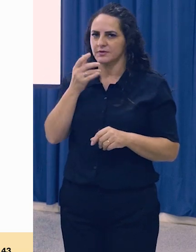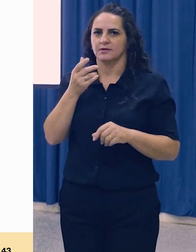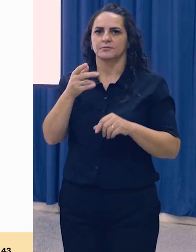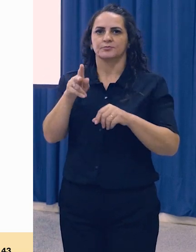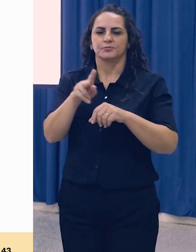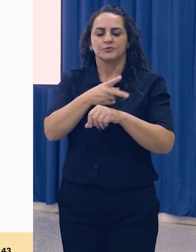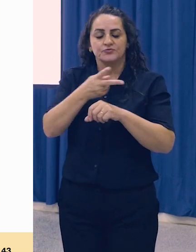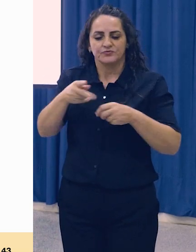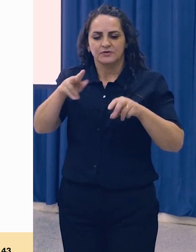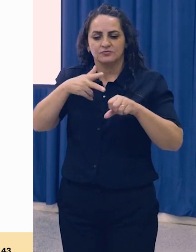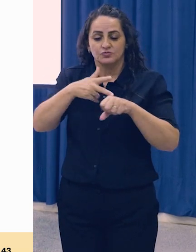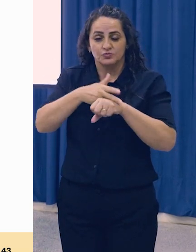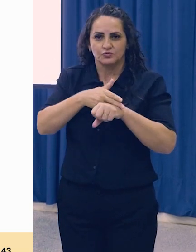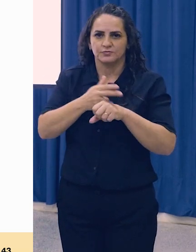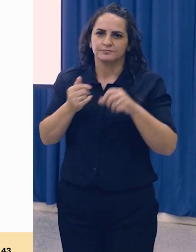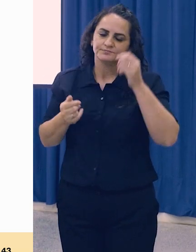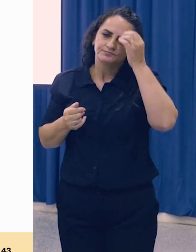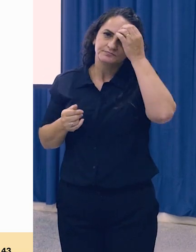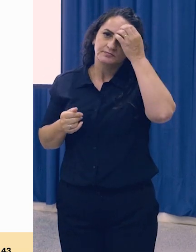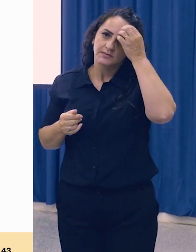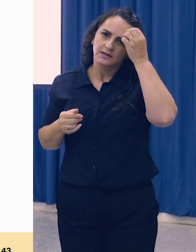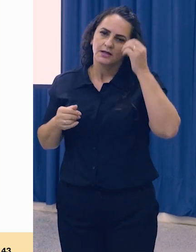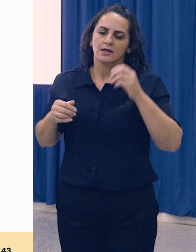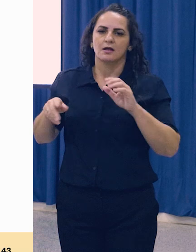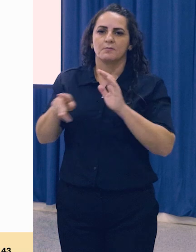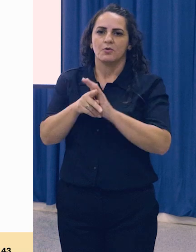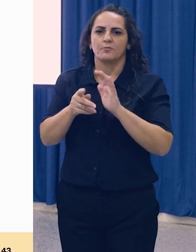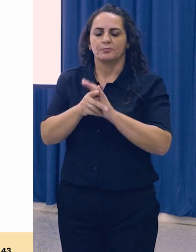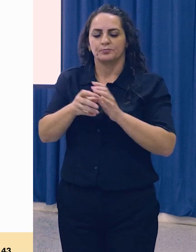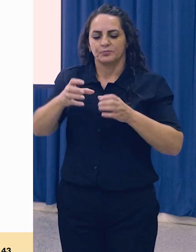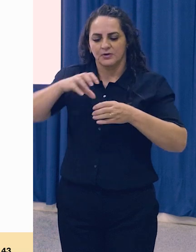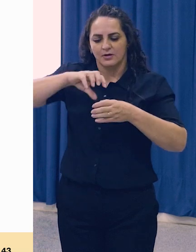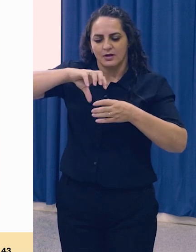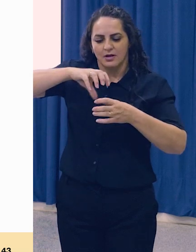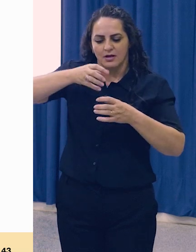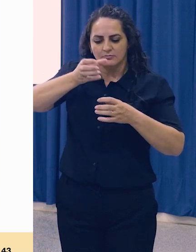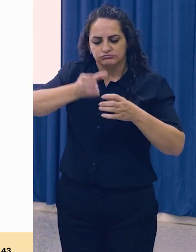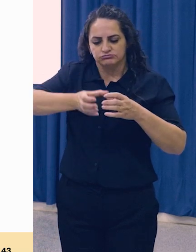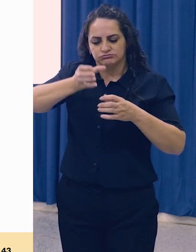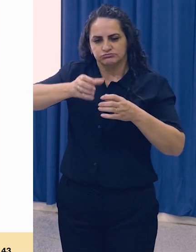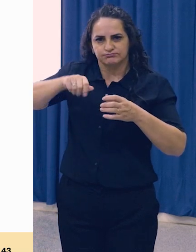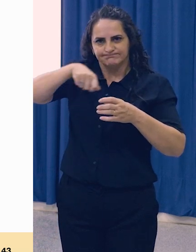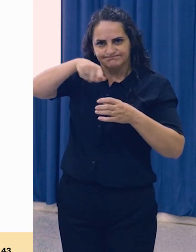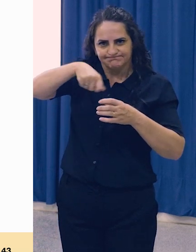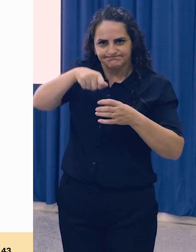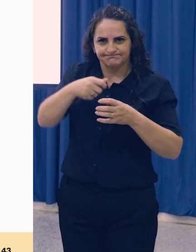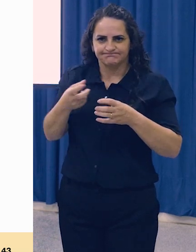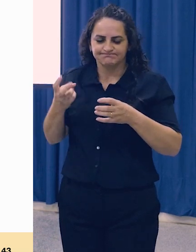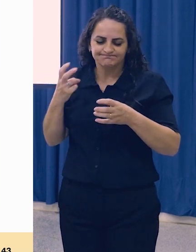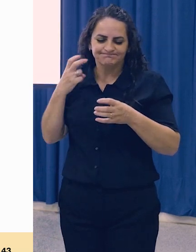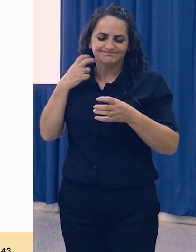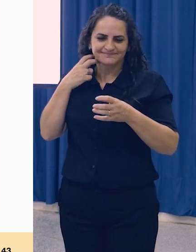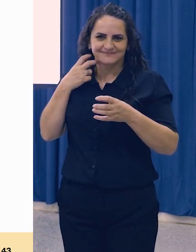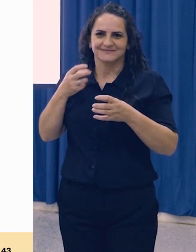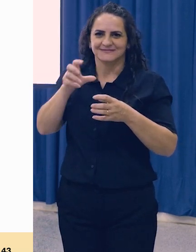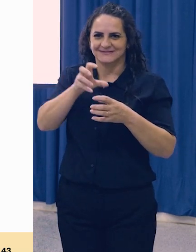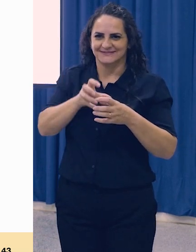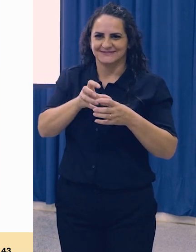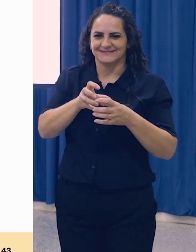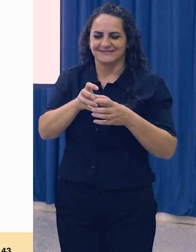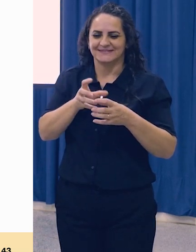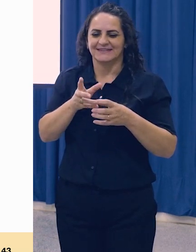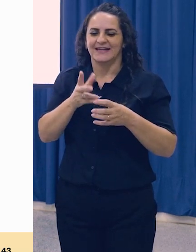cortantes, que a gente fez um milkshake temático do filme. Era um milkshake vampiresco,